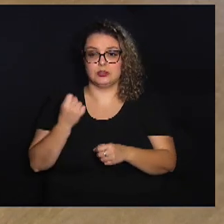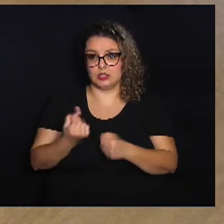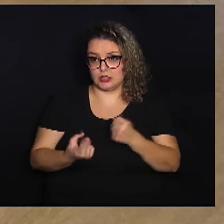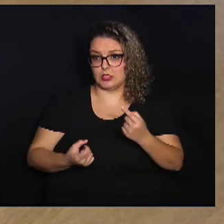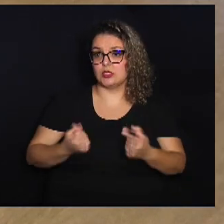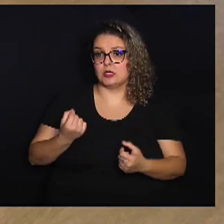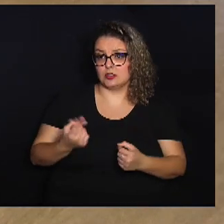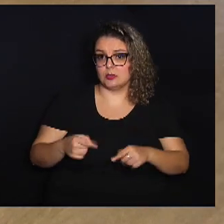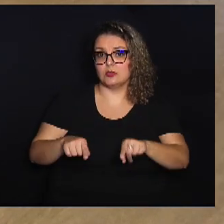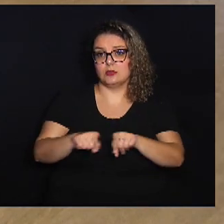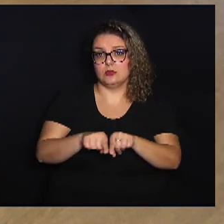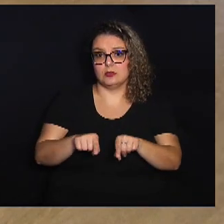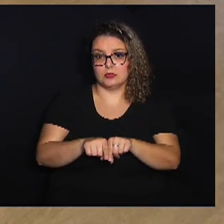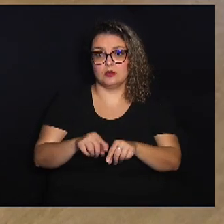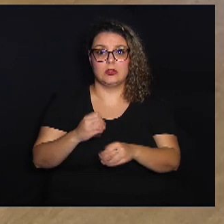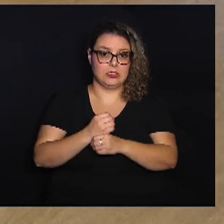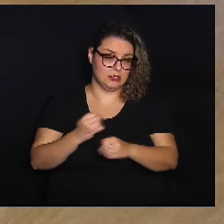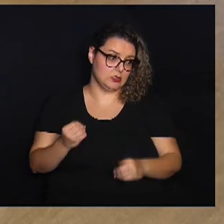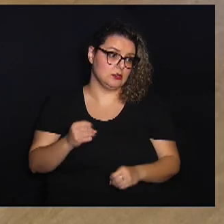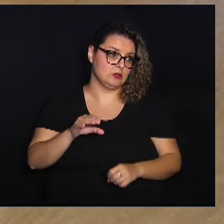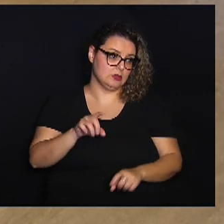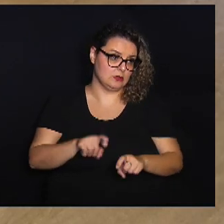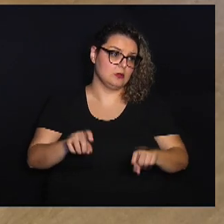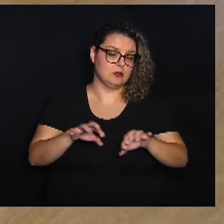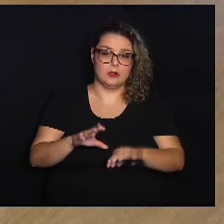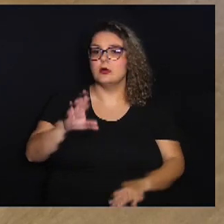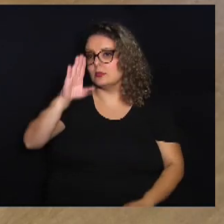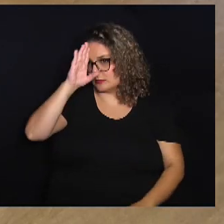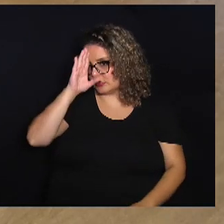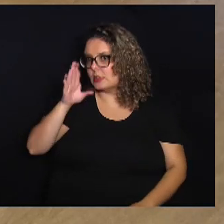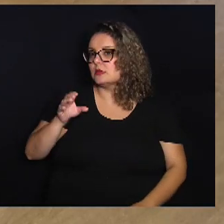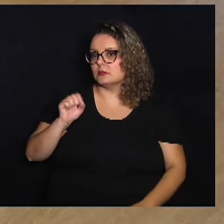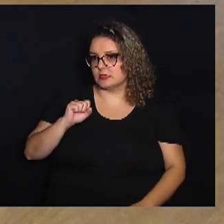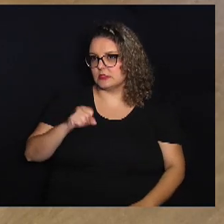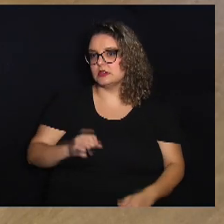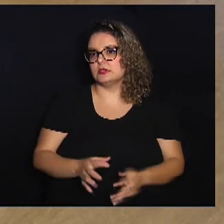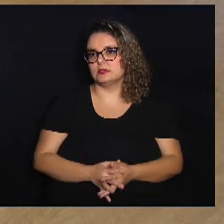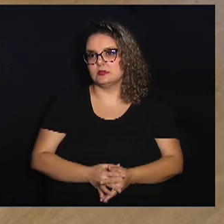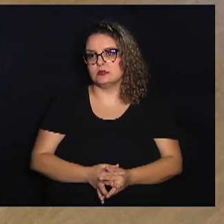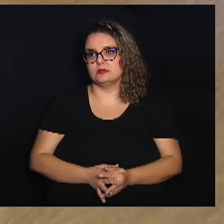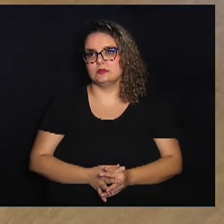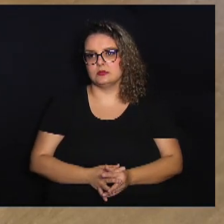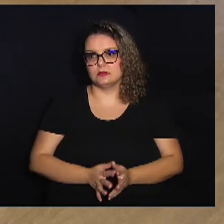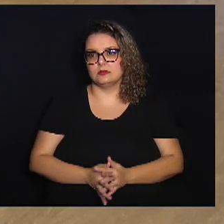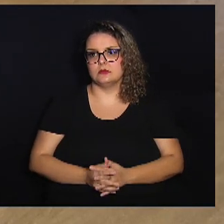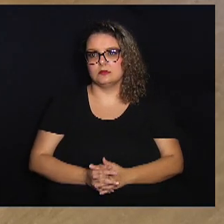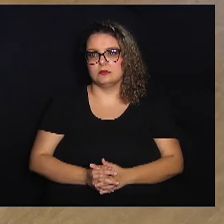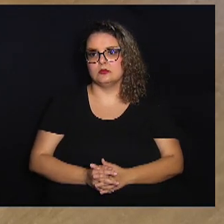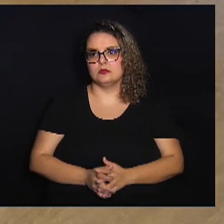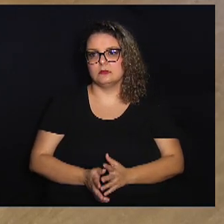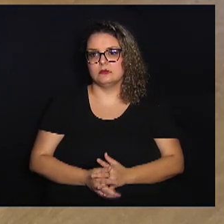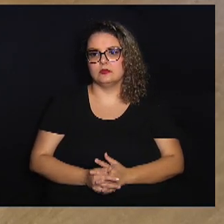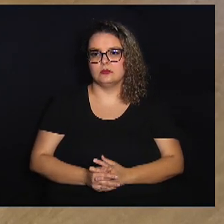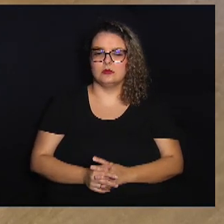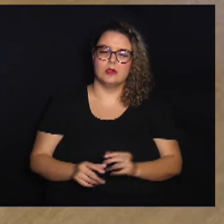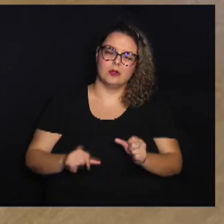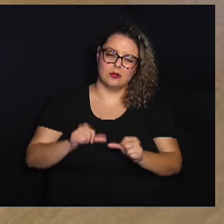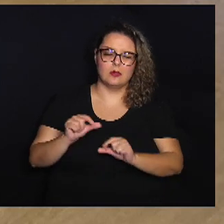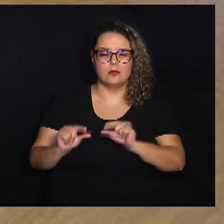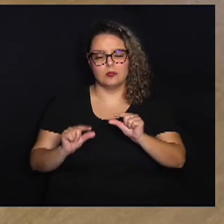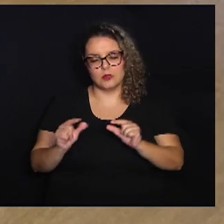engenharias também. Engenharia da computação, principalmente. Principalmente, Então, muda um pouco,